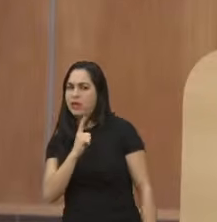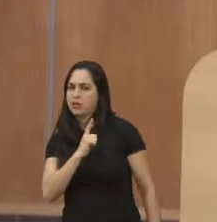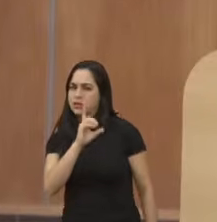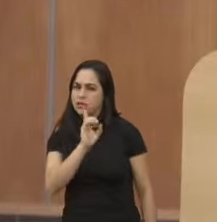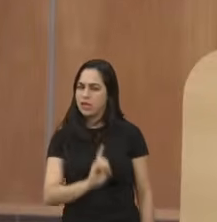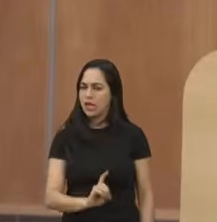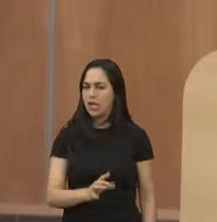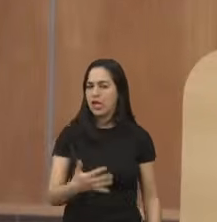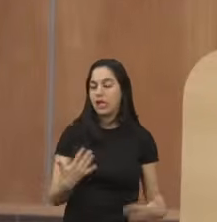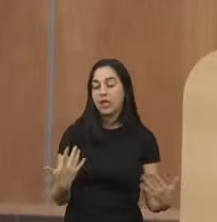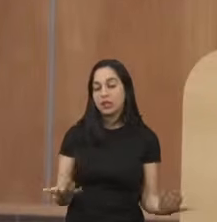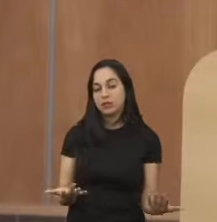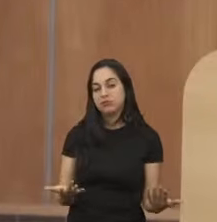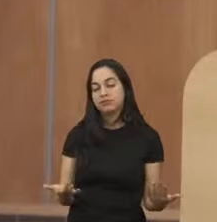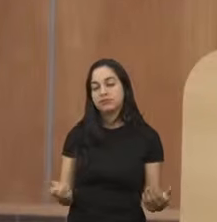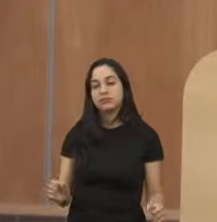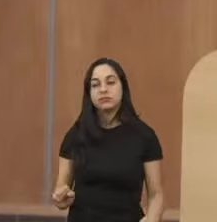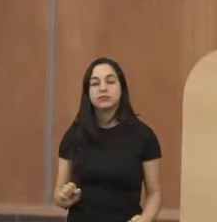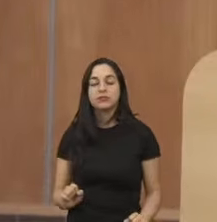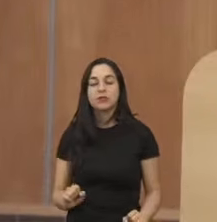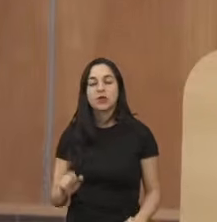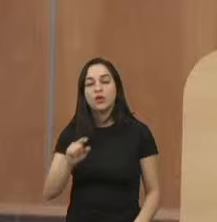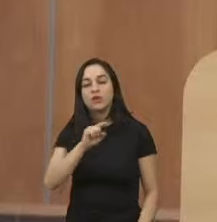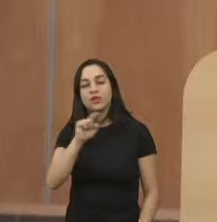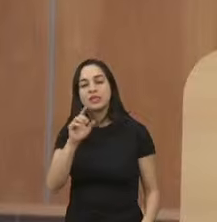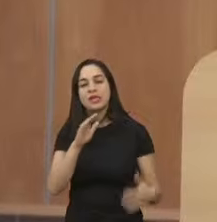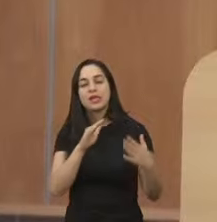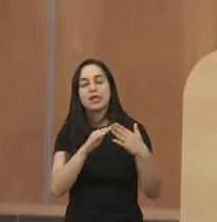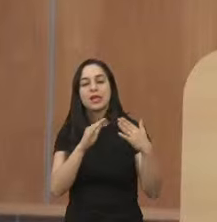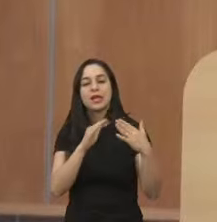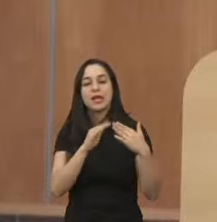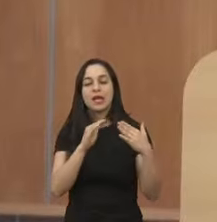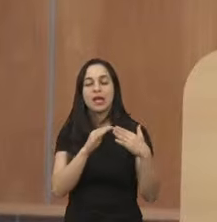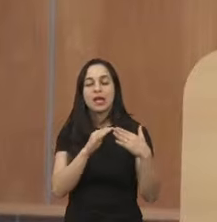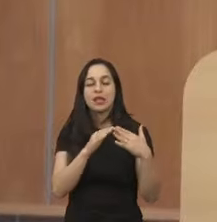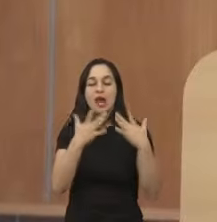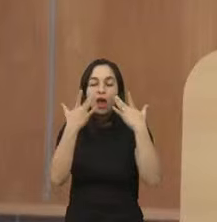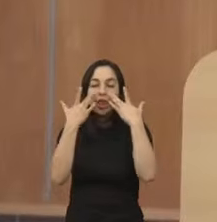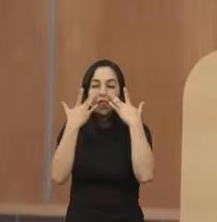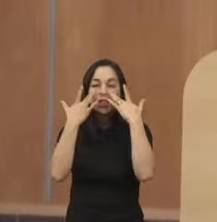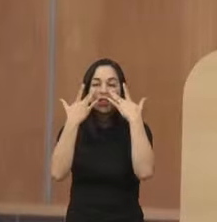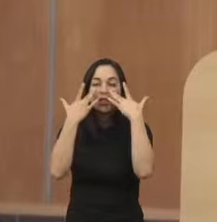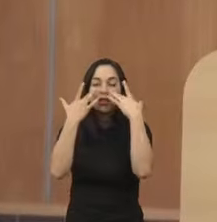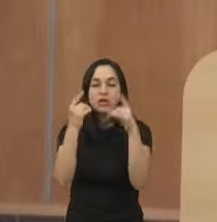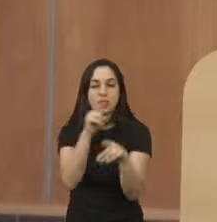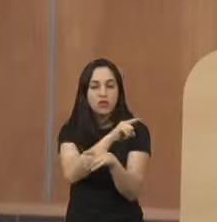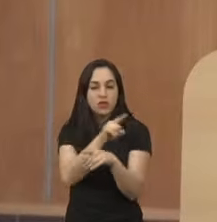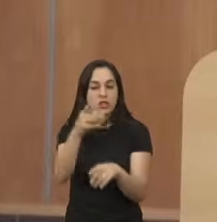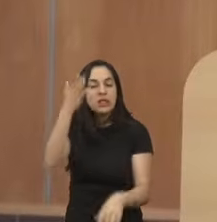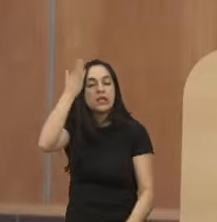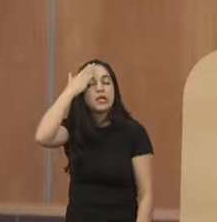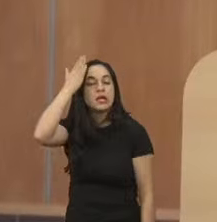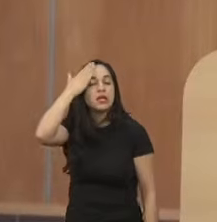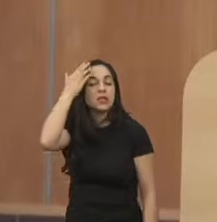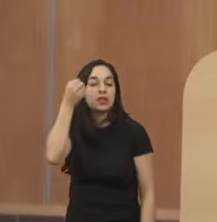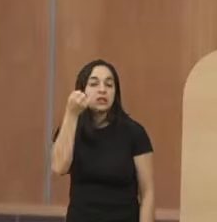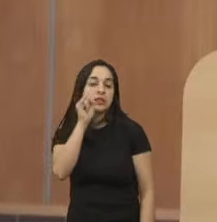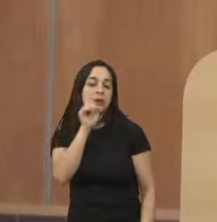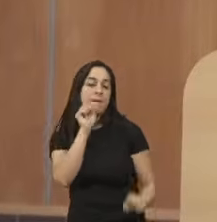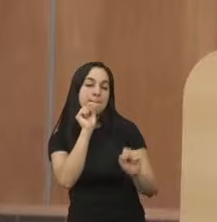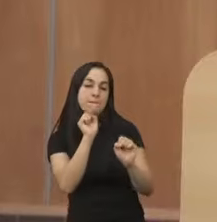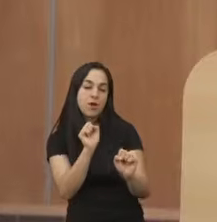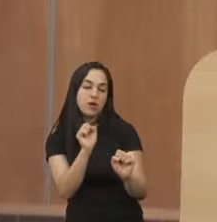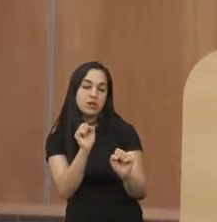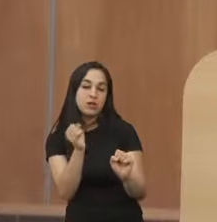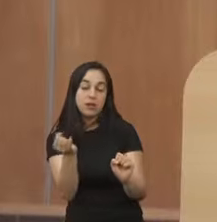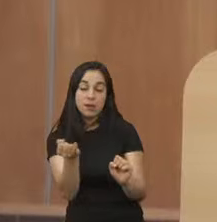Vida do governo? Então, vamos lá. Você que está em casa aí, escute bem para você poder entender se você pode participar.